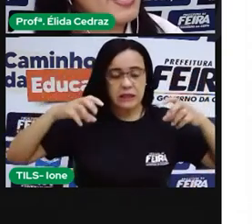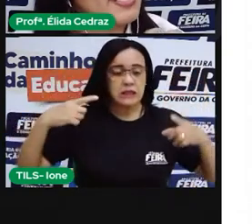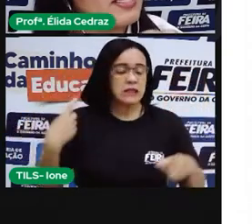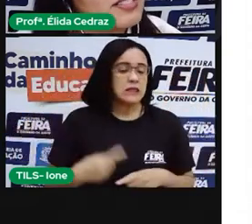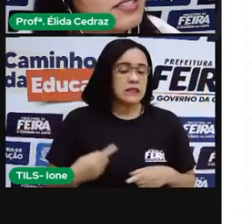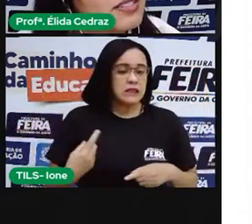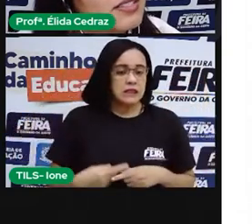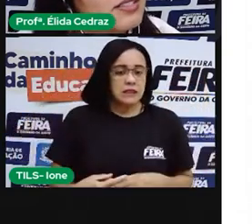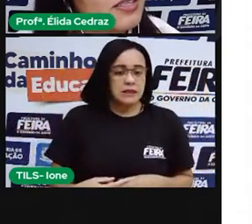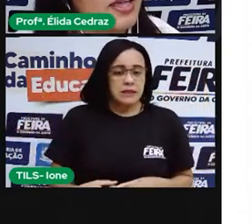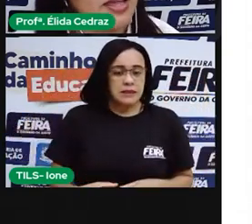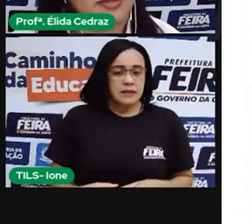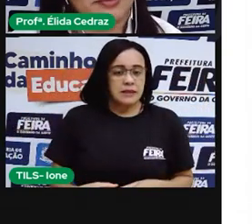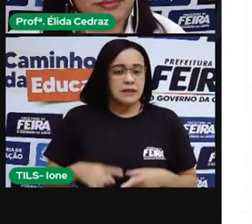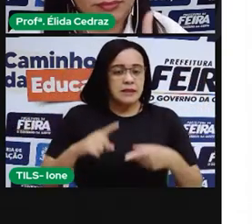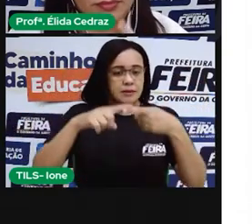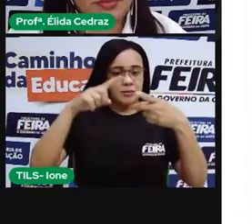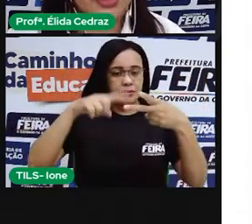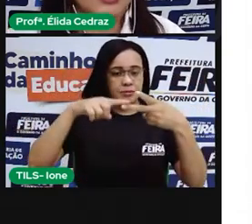conversa.